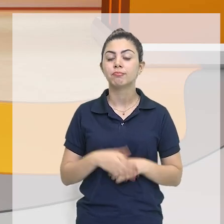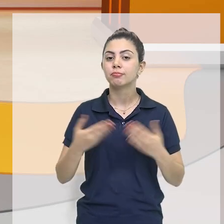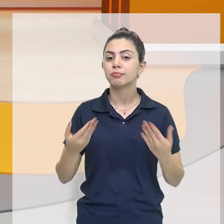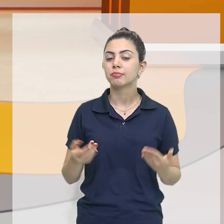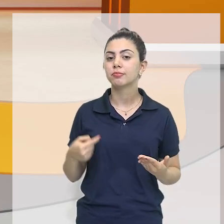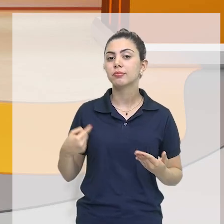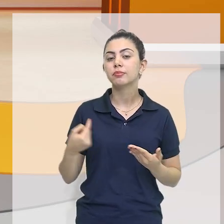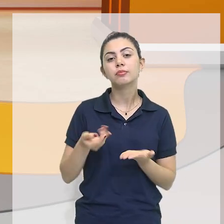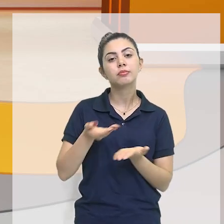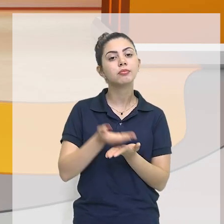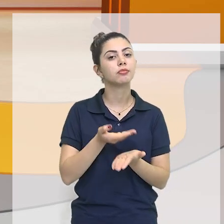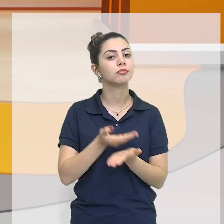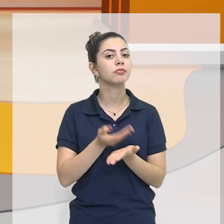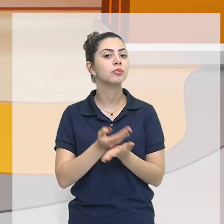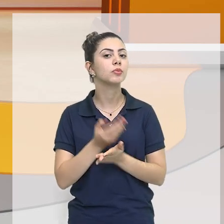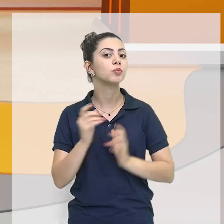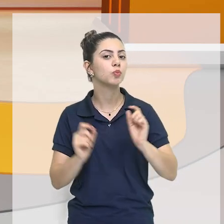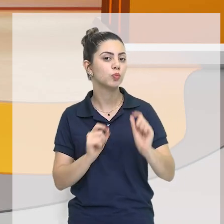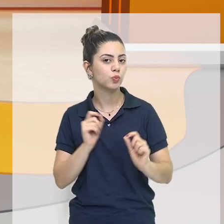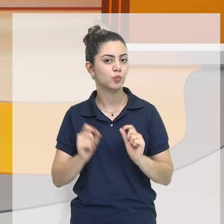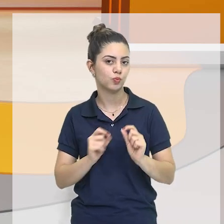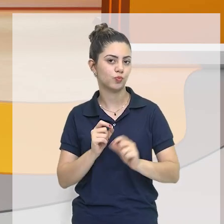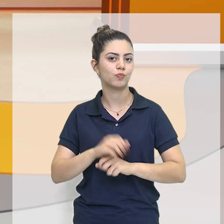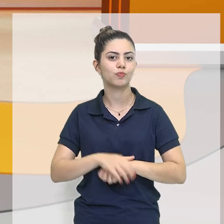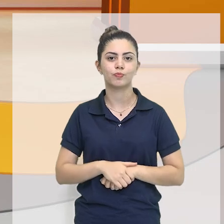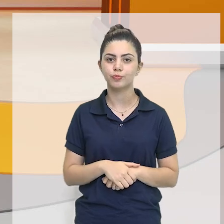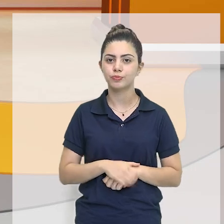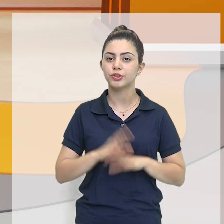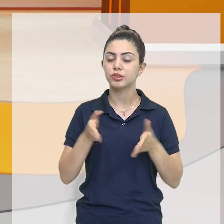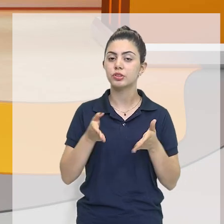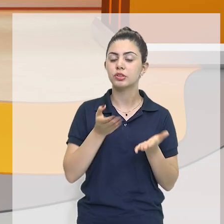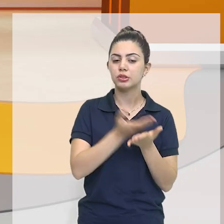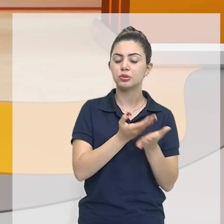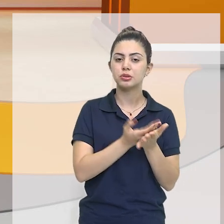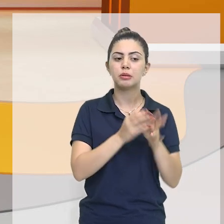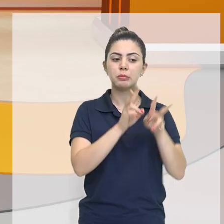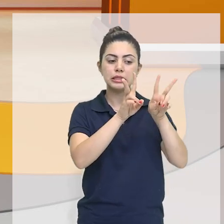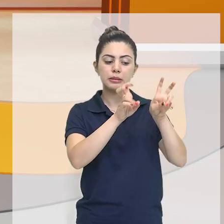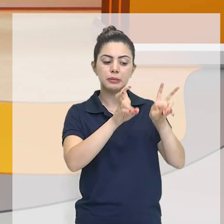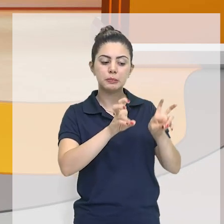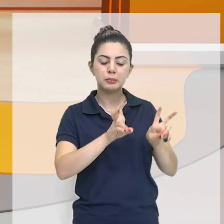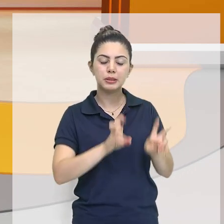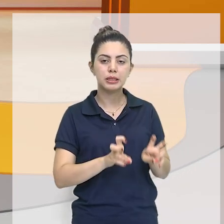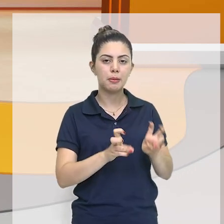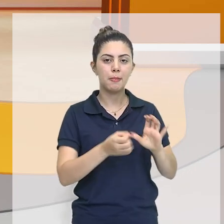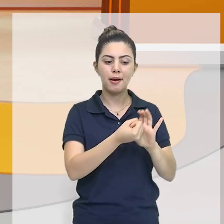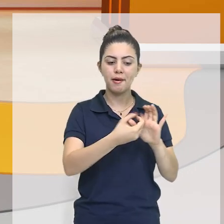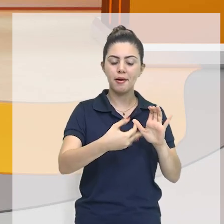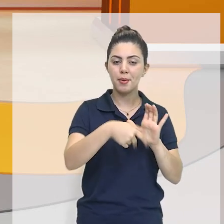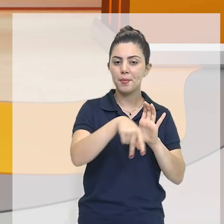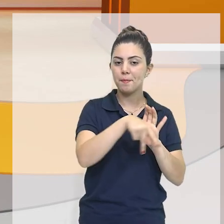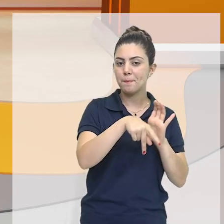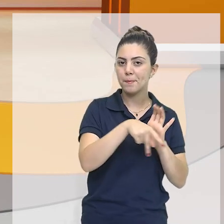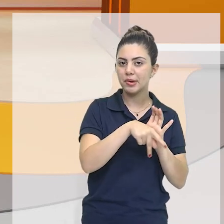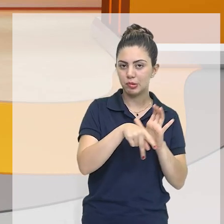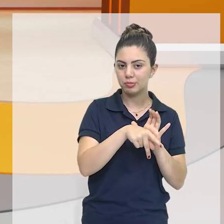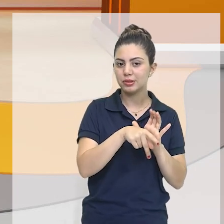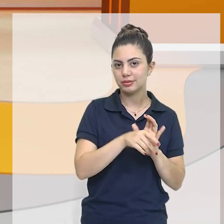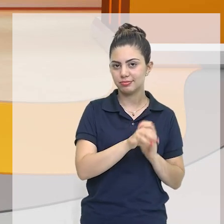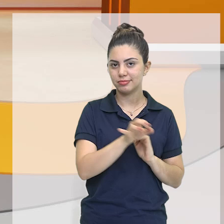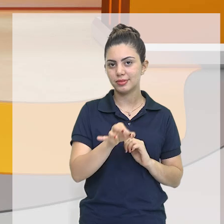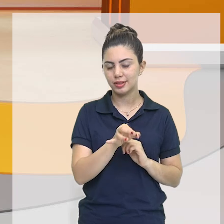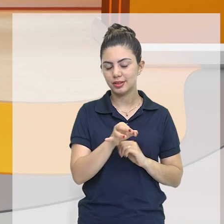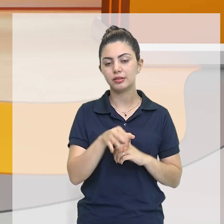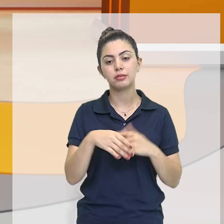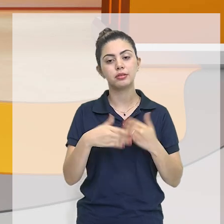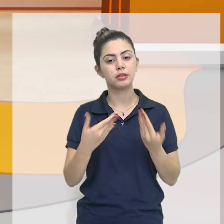Percebemos, então, né, que já falamos de diversos aspectos que surgem e